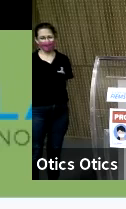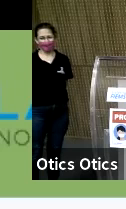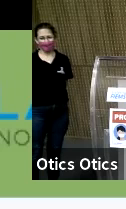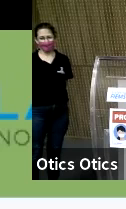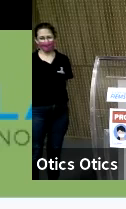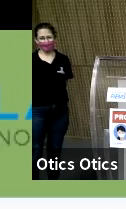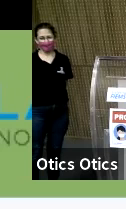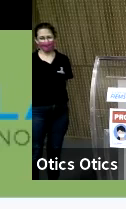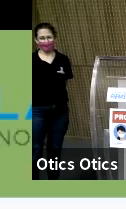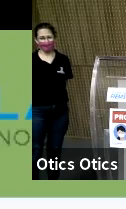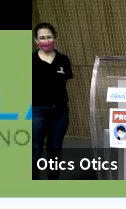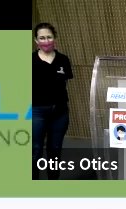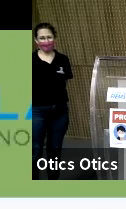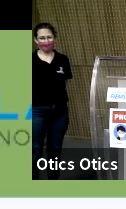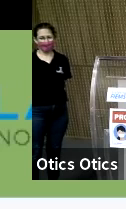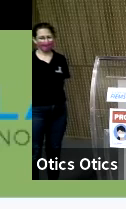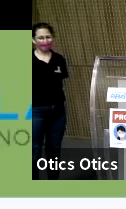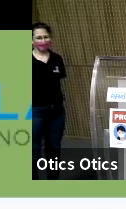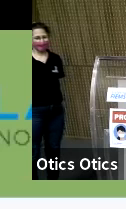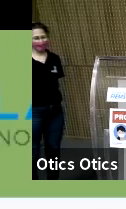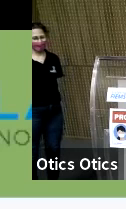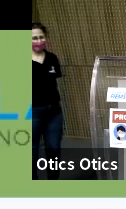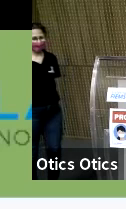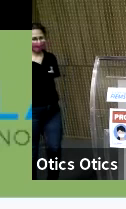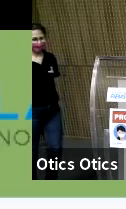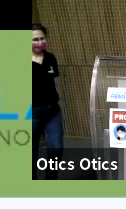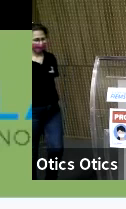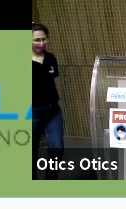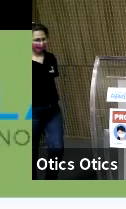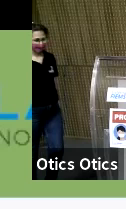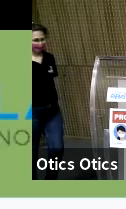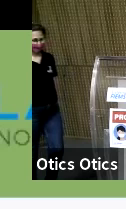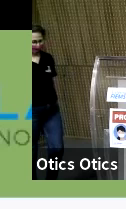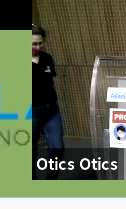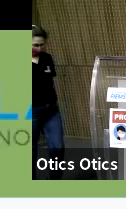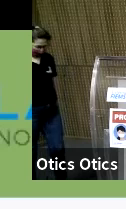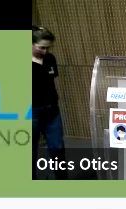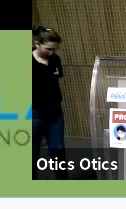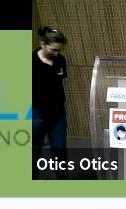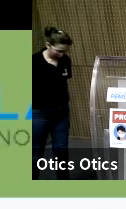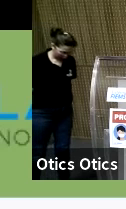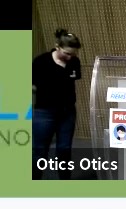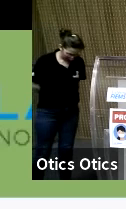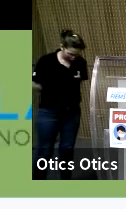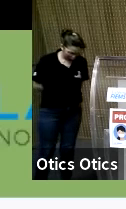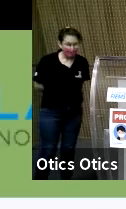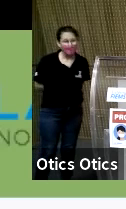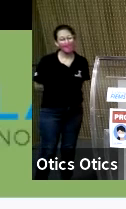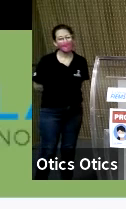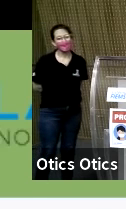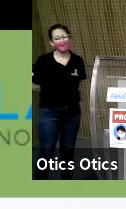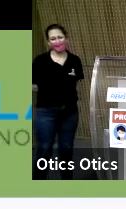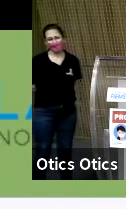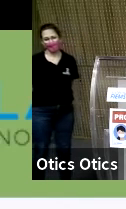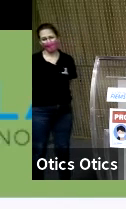Atendimento de enfermagem pela manhã, 2020, 2.478, à tarde, 2.411 e à noite,